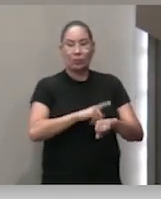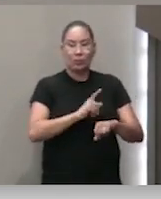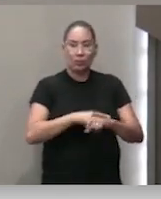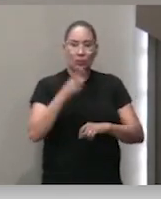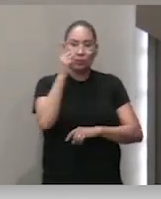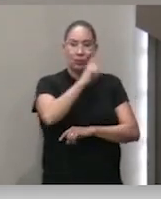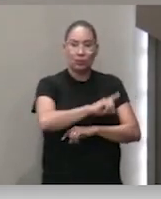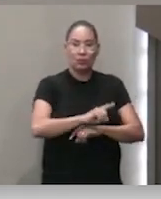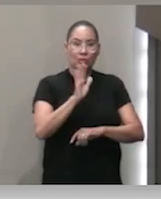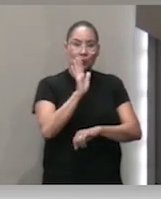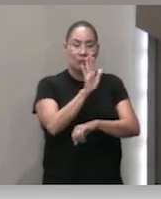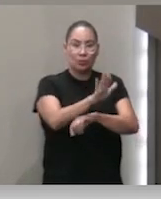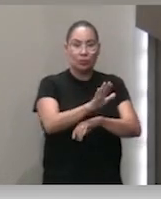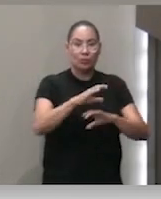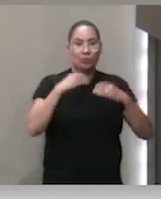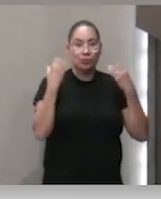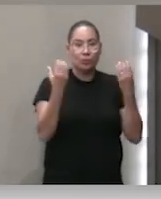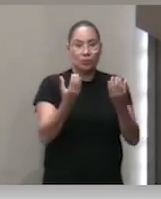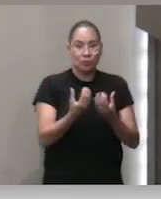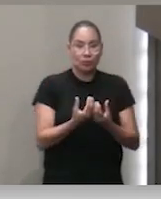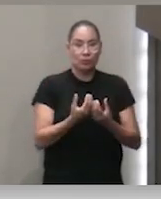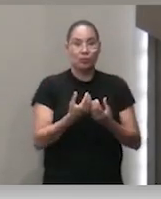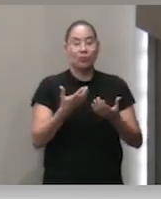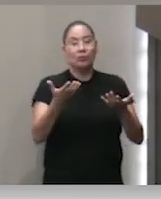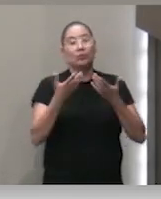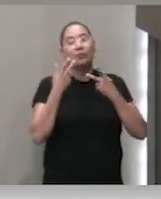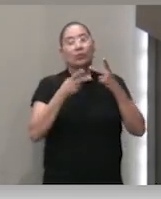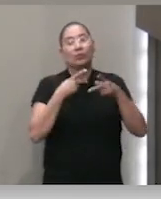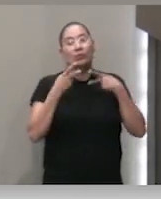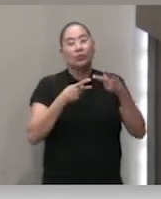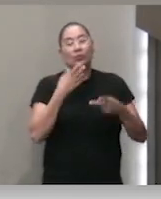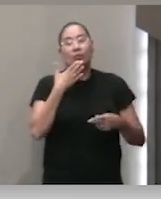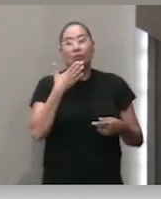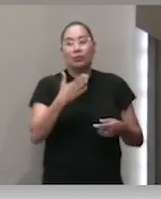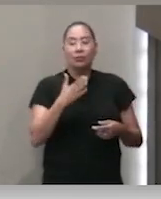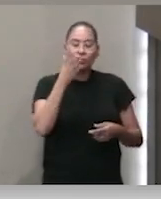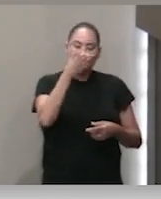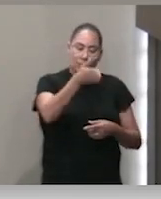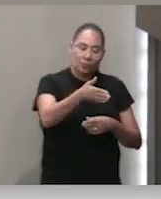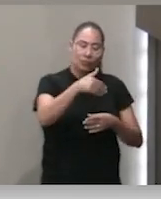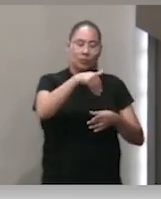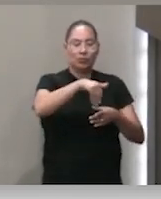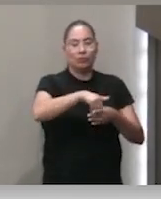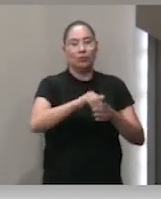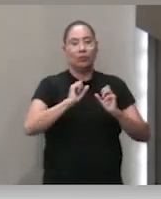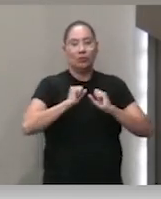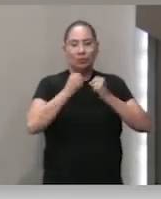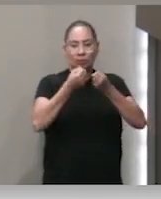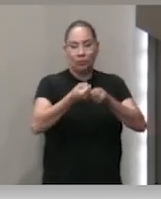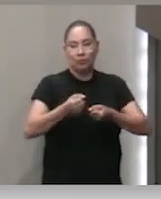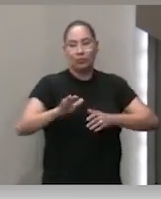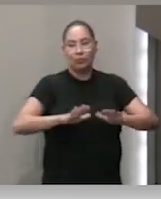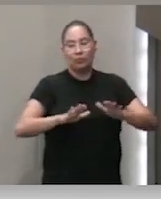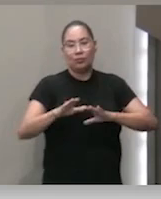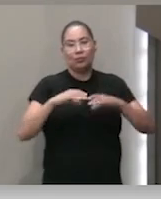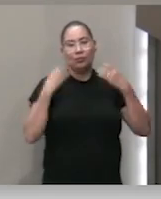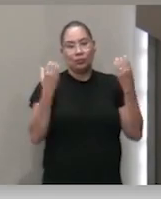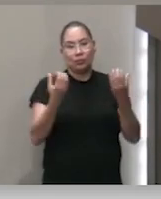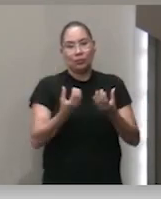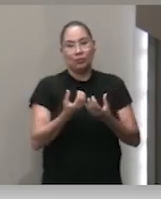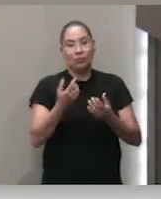poder ajudar a comunidade. Então, eu quero dizer aqui, pedir que vão votar, fortaleça o movimento comunitário, que é através